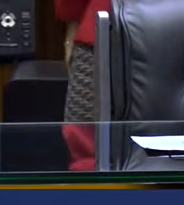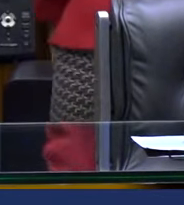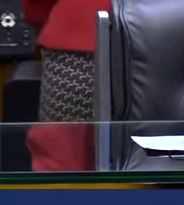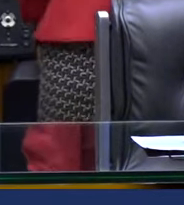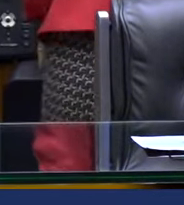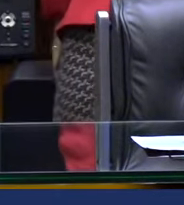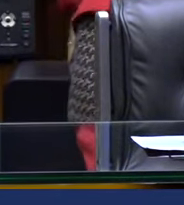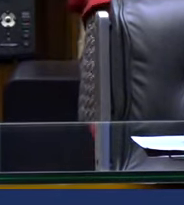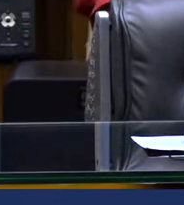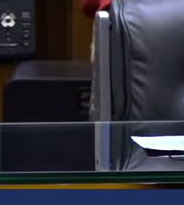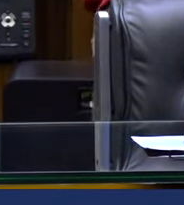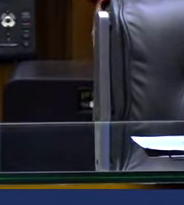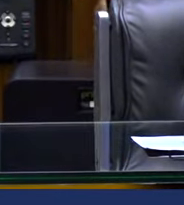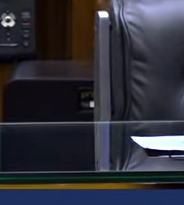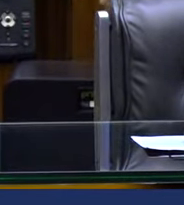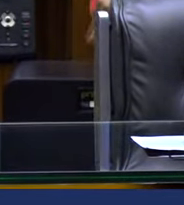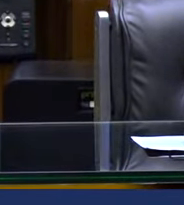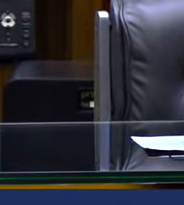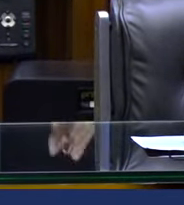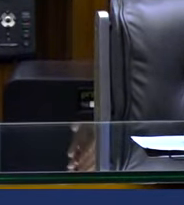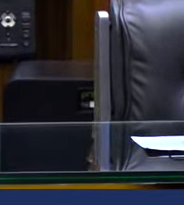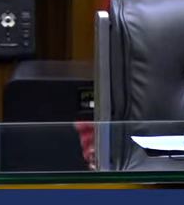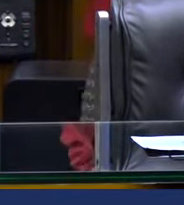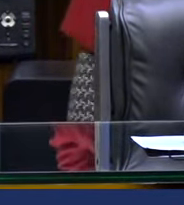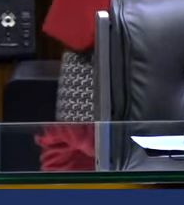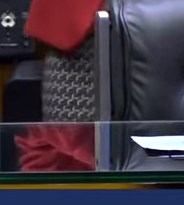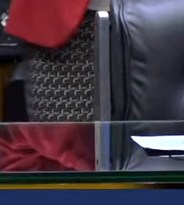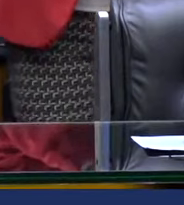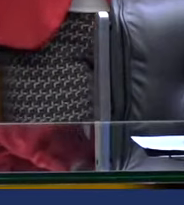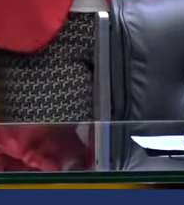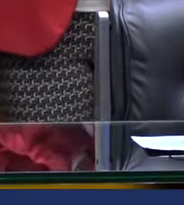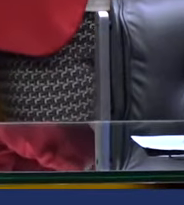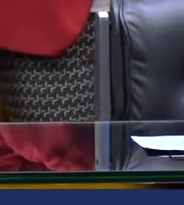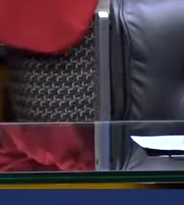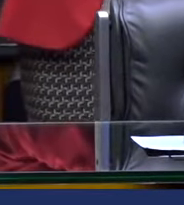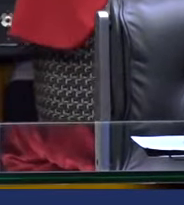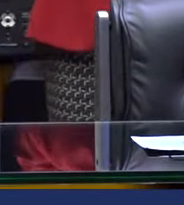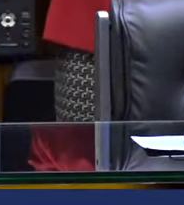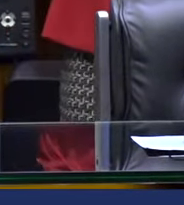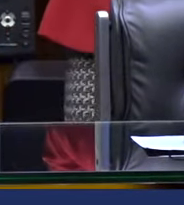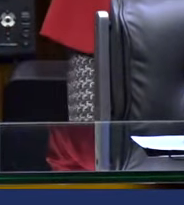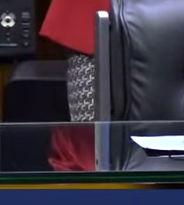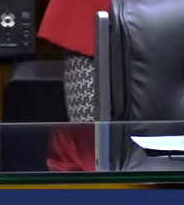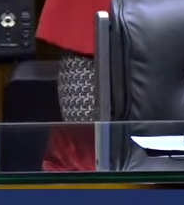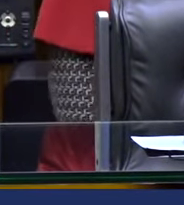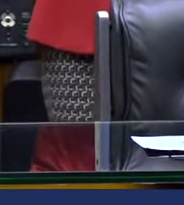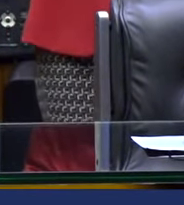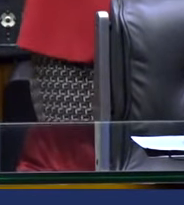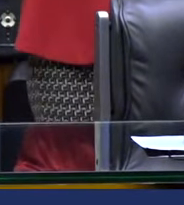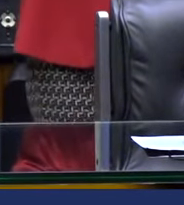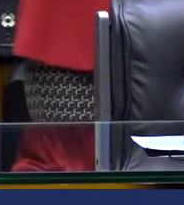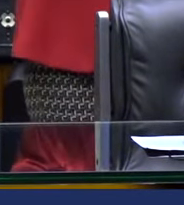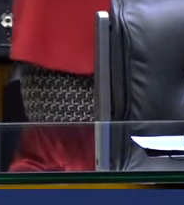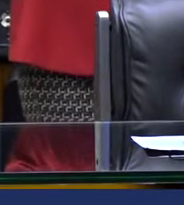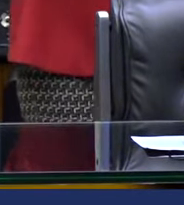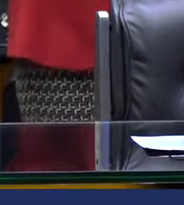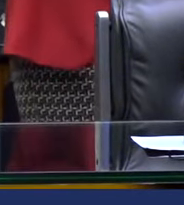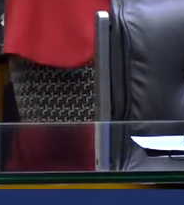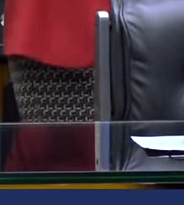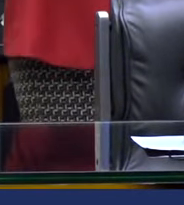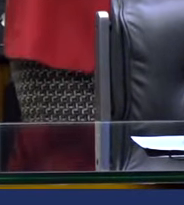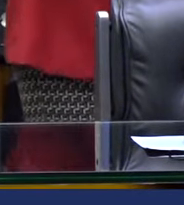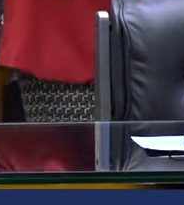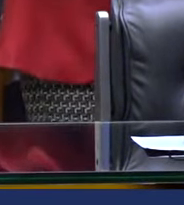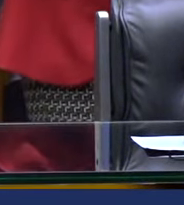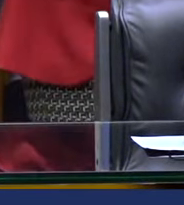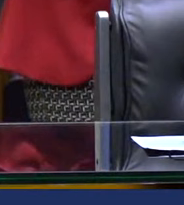da produção de petróleo e comercialização de petróleo no mundo está na mão do setor